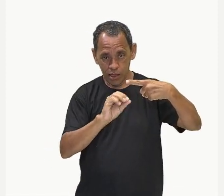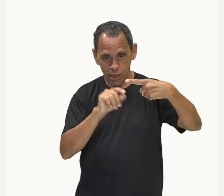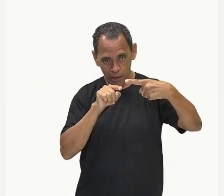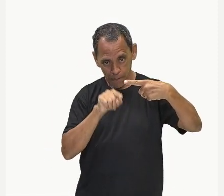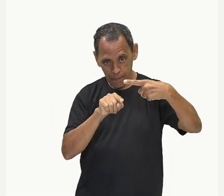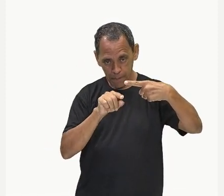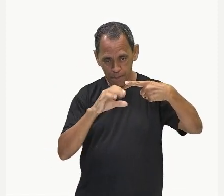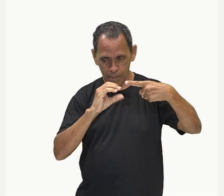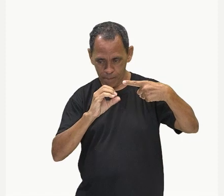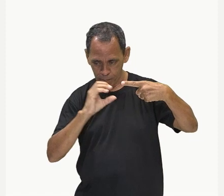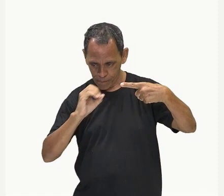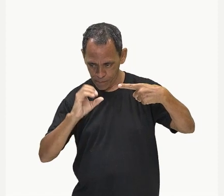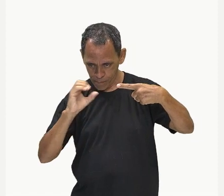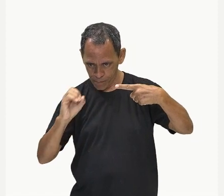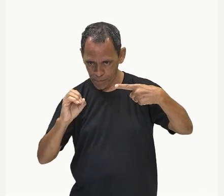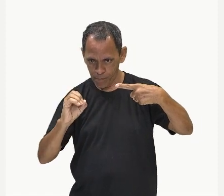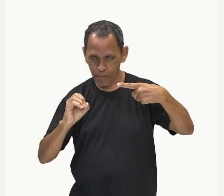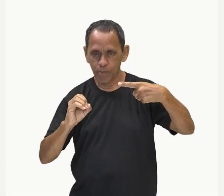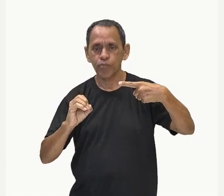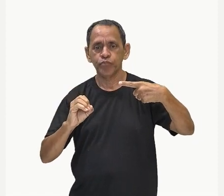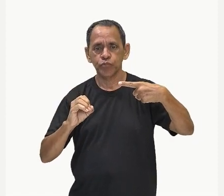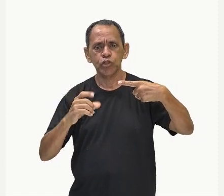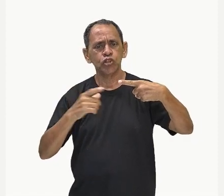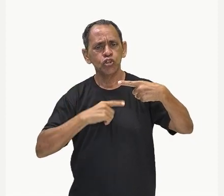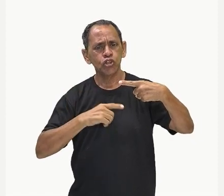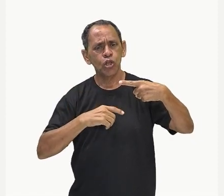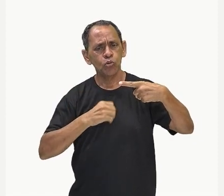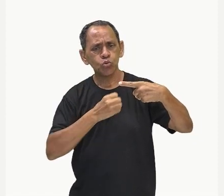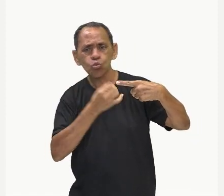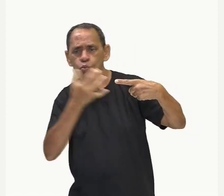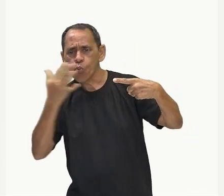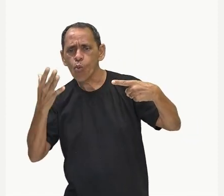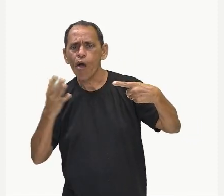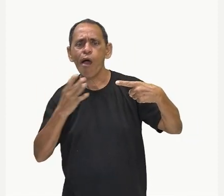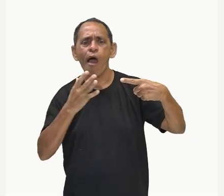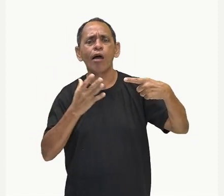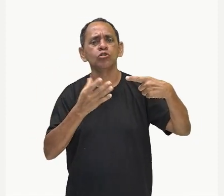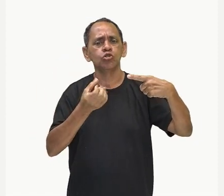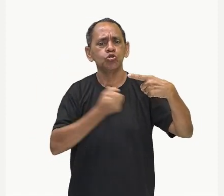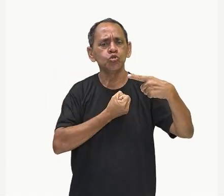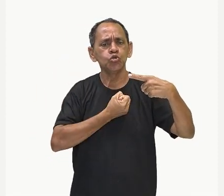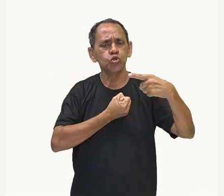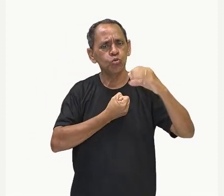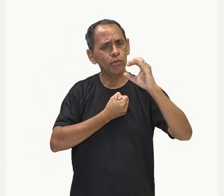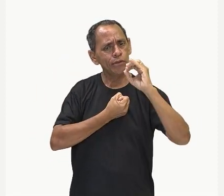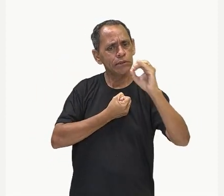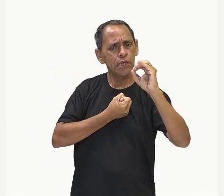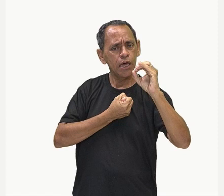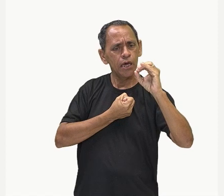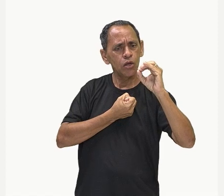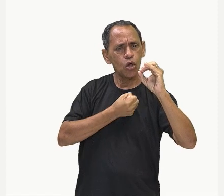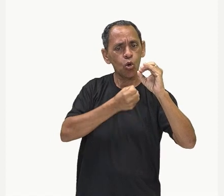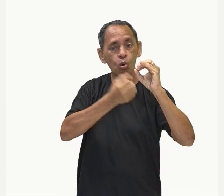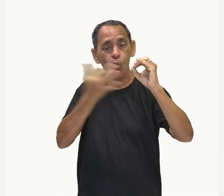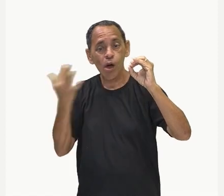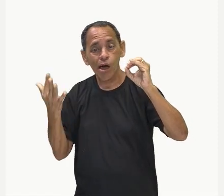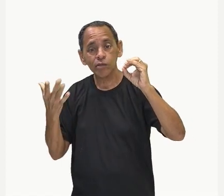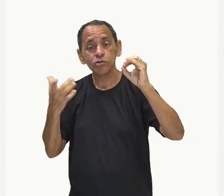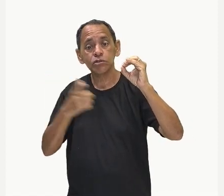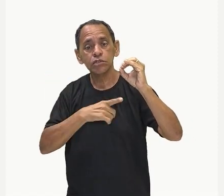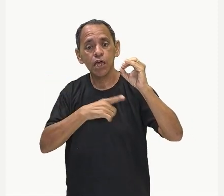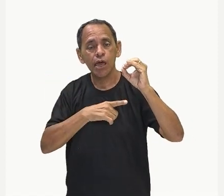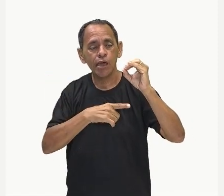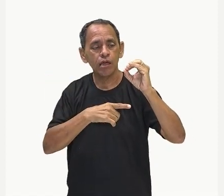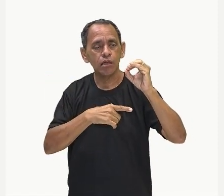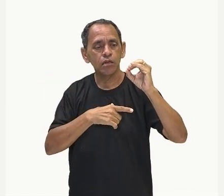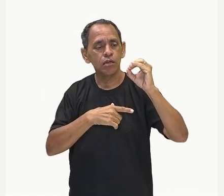né, dezena de milésimo. Tudo bem? Então, aqui nós temos o inteiro dividido em